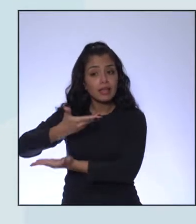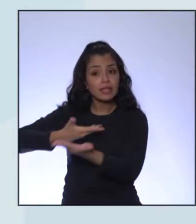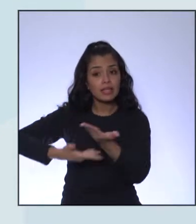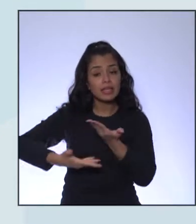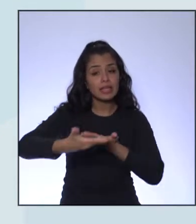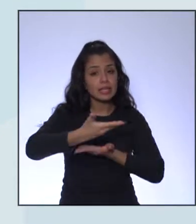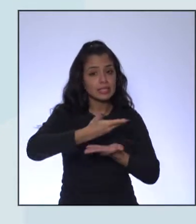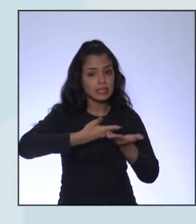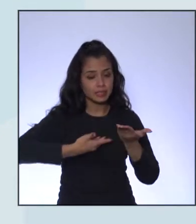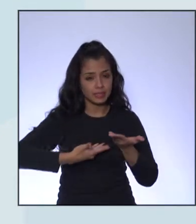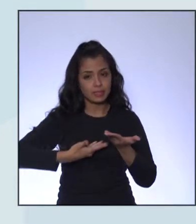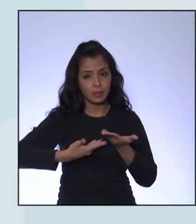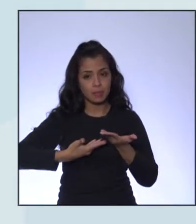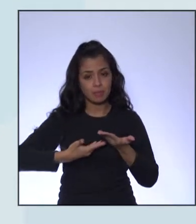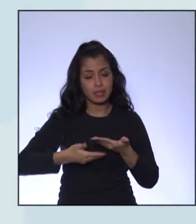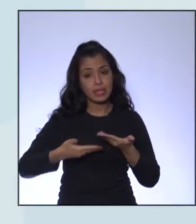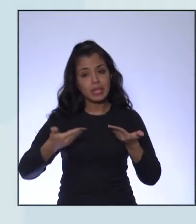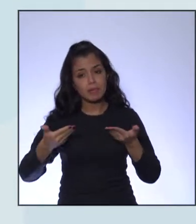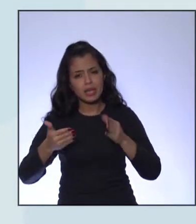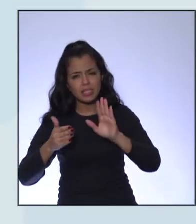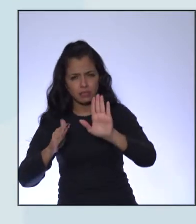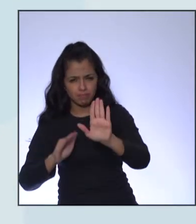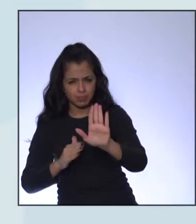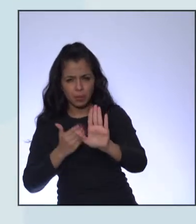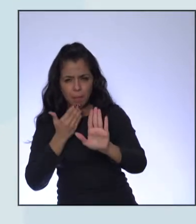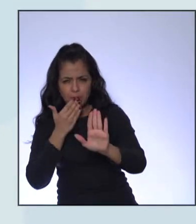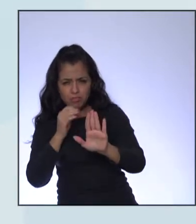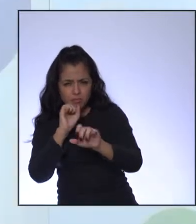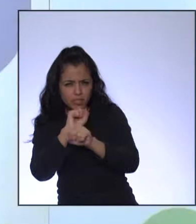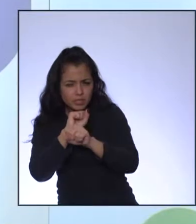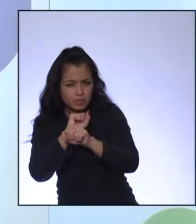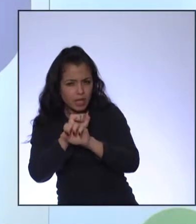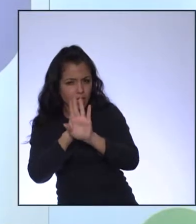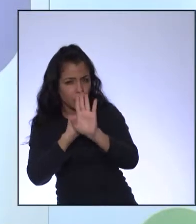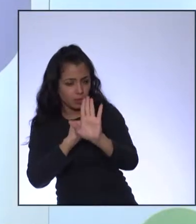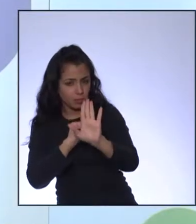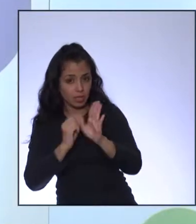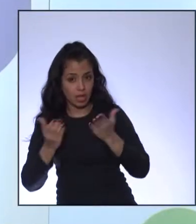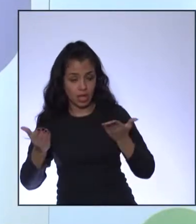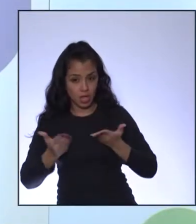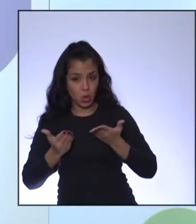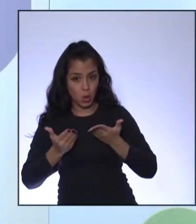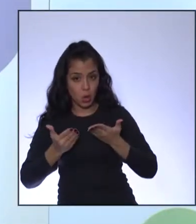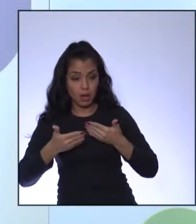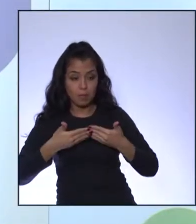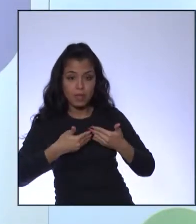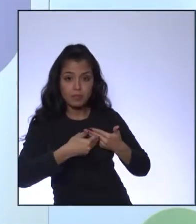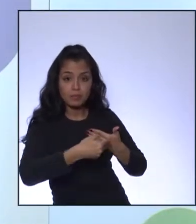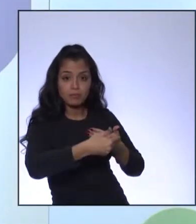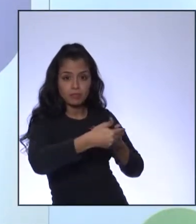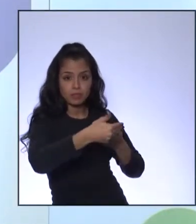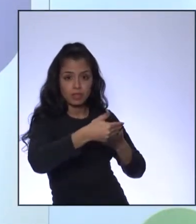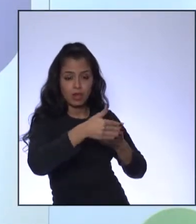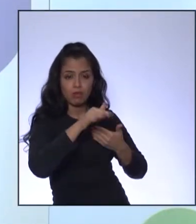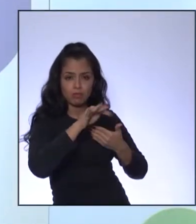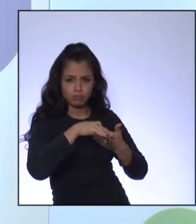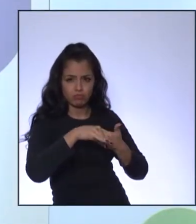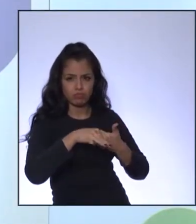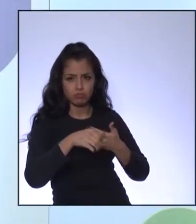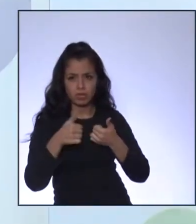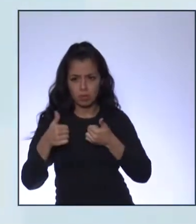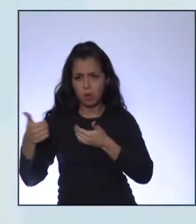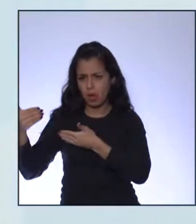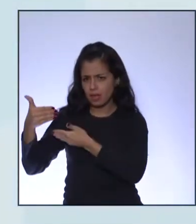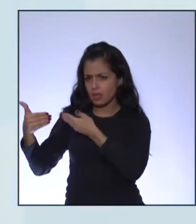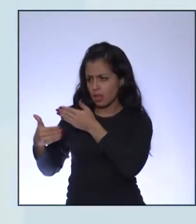que vocês não façam isso agora, a gente deixa essa interação mais para o final e eu resgato. Pode deixar a